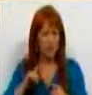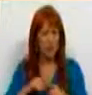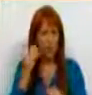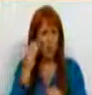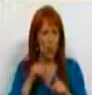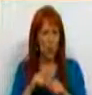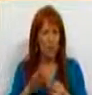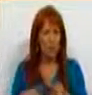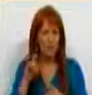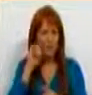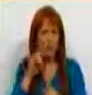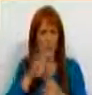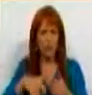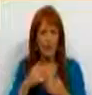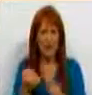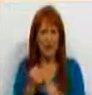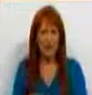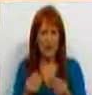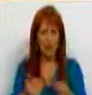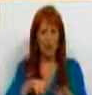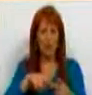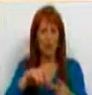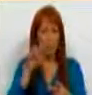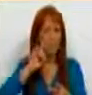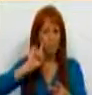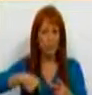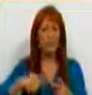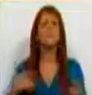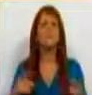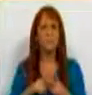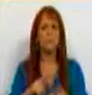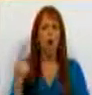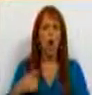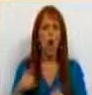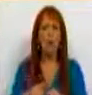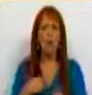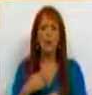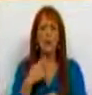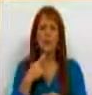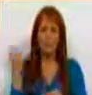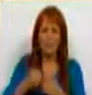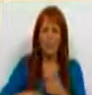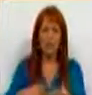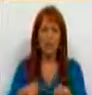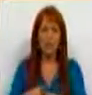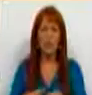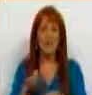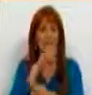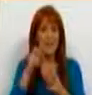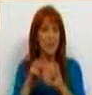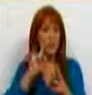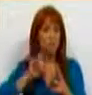na forma da apresentação do plano de trabalhos. 2. Incumprimento da obrigação de prestar caução e, em terceiro lugar,